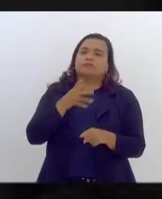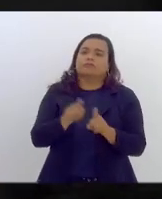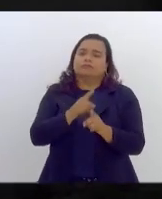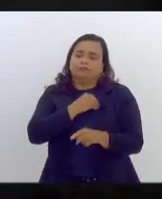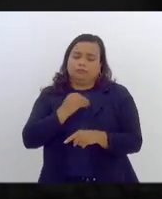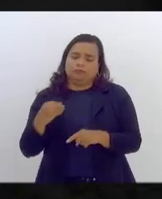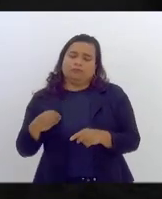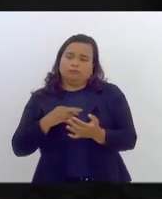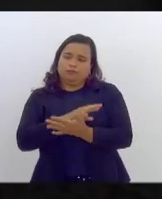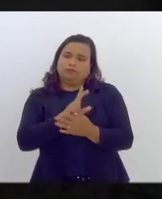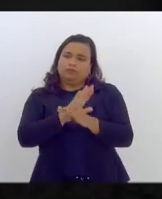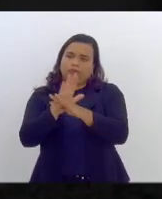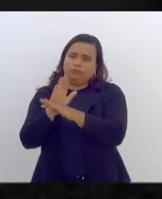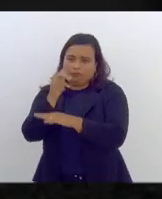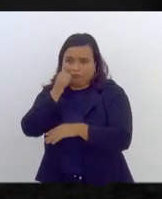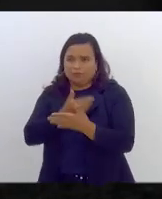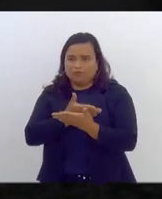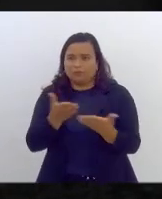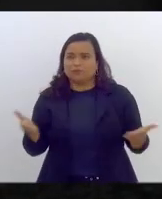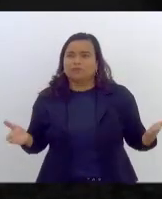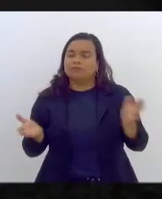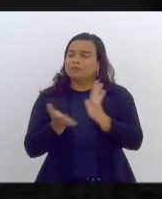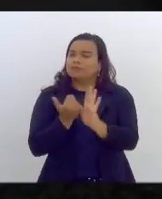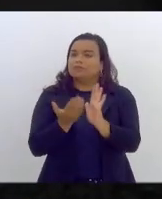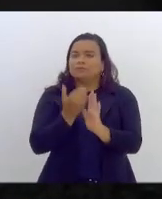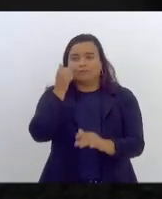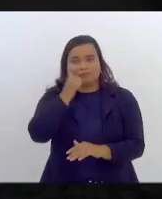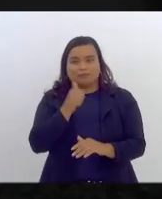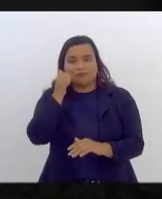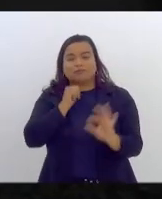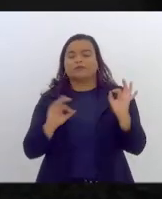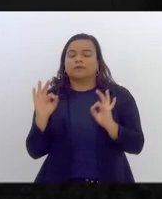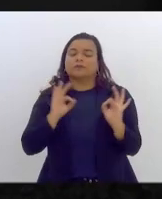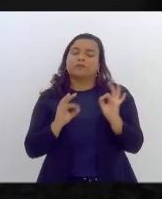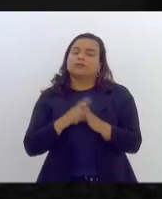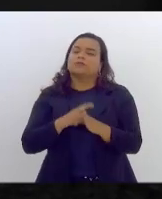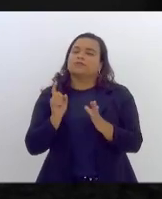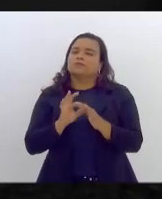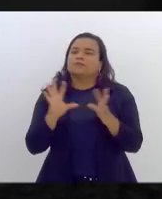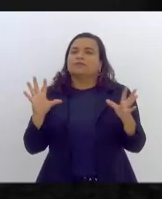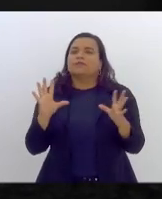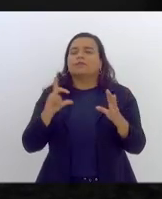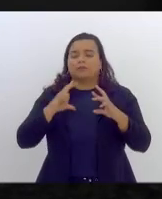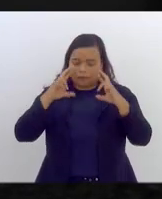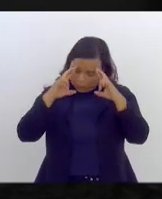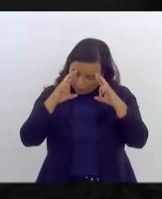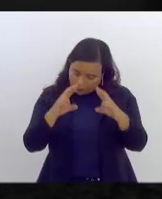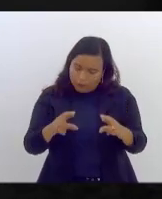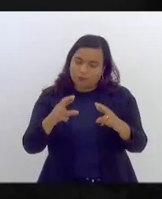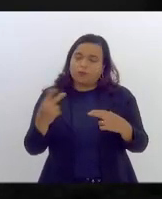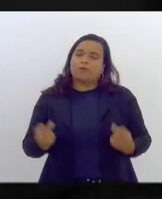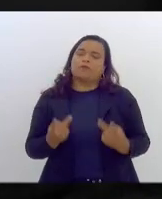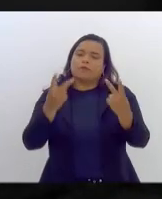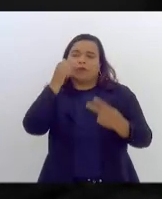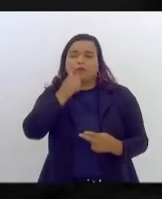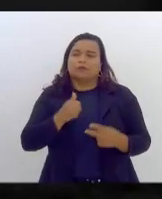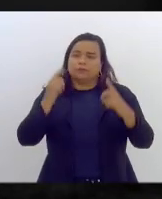consultas. Sua revista feminina independente respeita a valorização da mulher em toda a